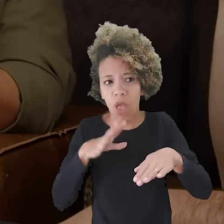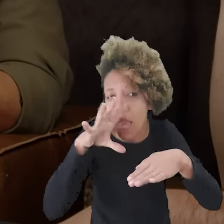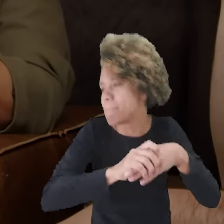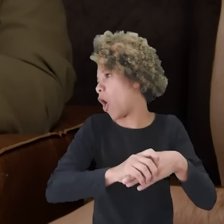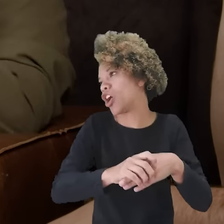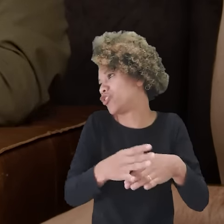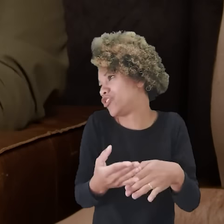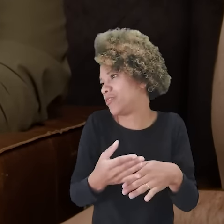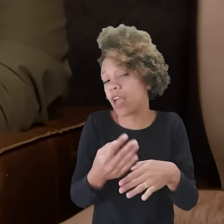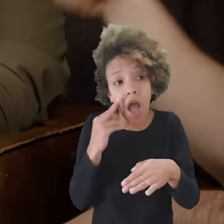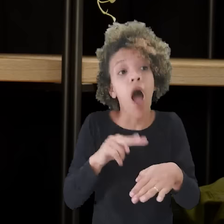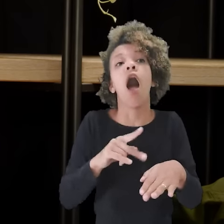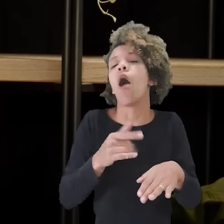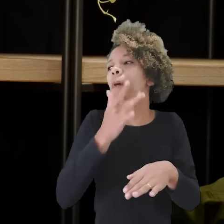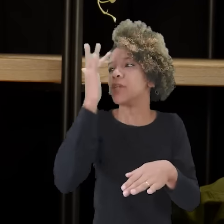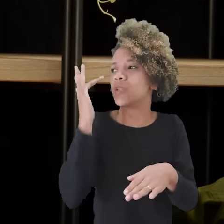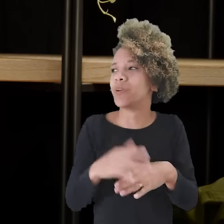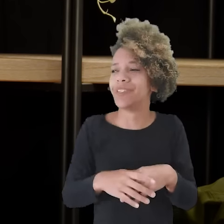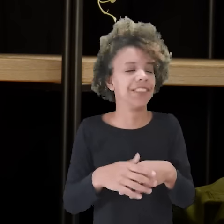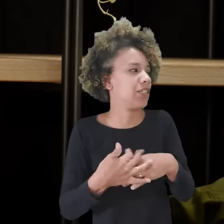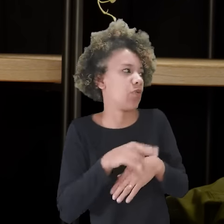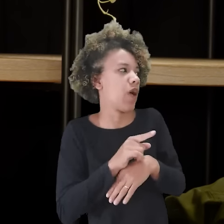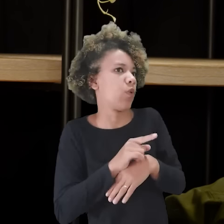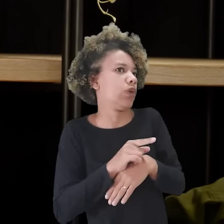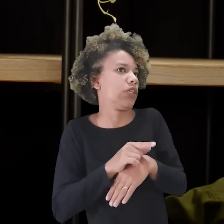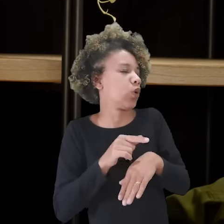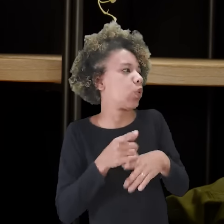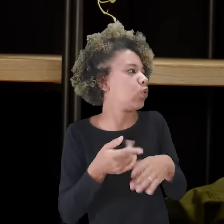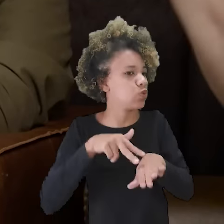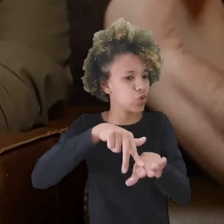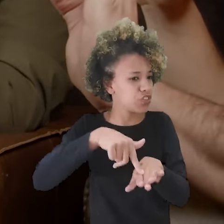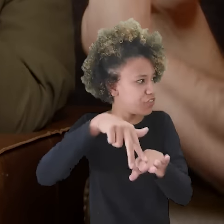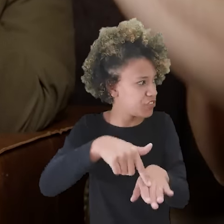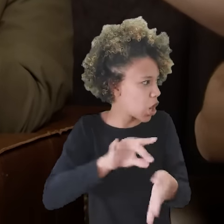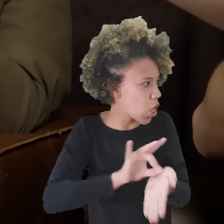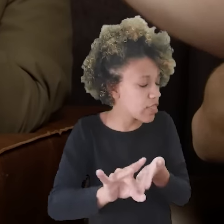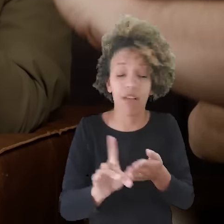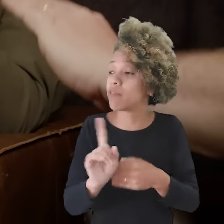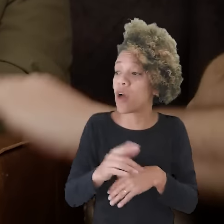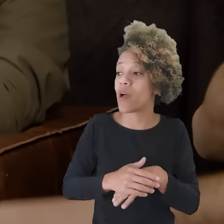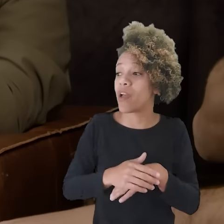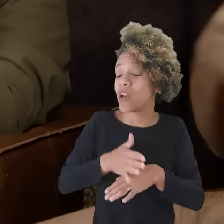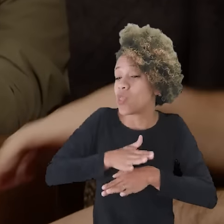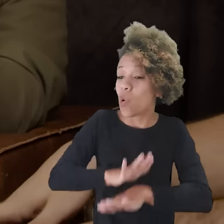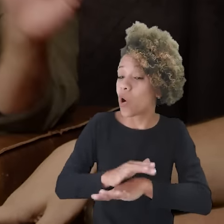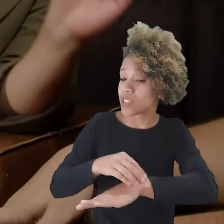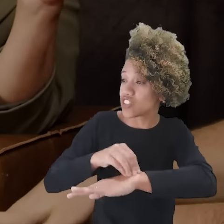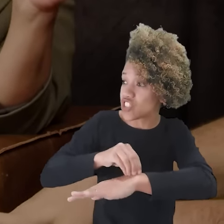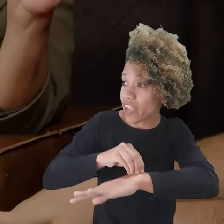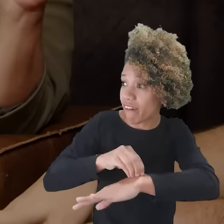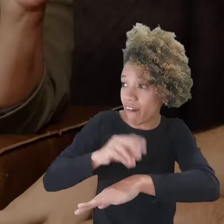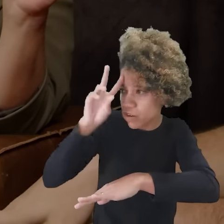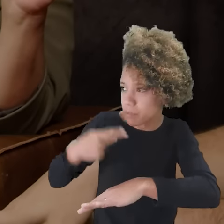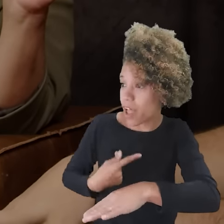morde e verifica que Ah entendeu então não é uma coisa assim com um surfistas ele odeia o surf ele morre não gosta de de carne humana isso para